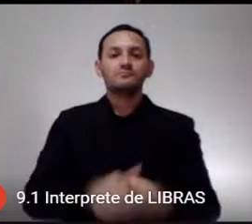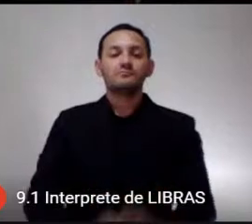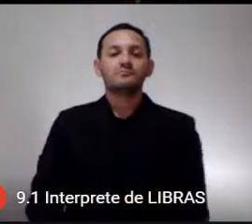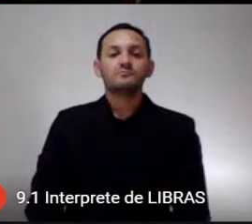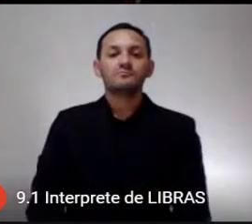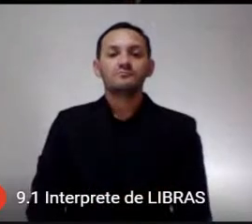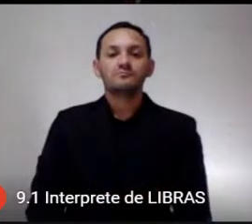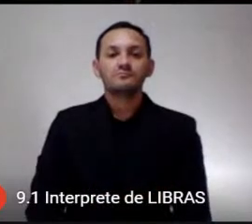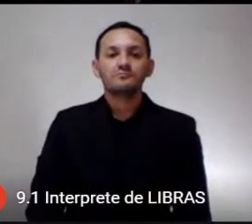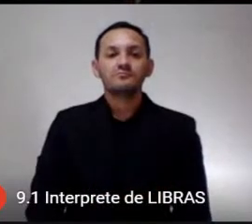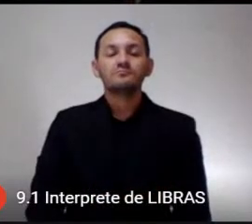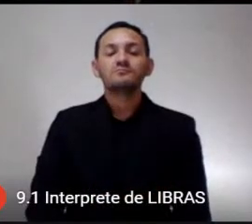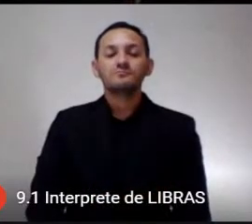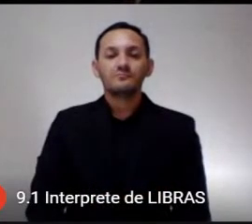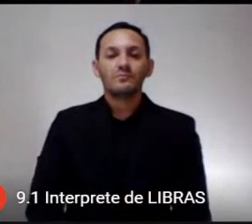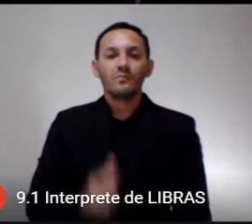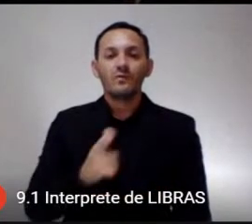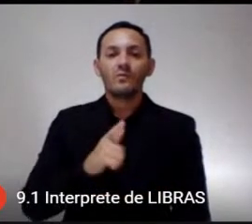Ante a divergência.